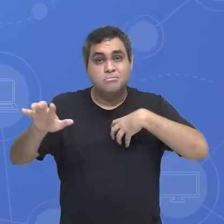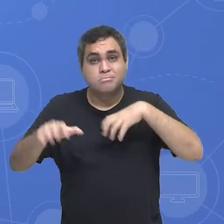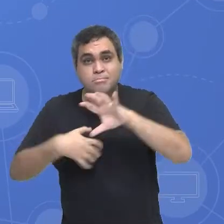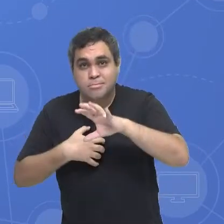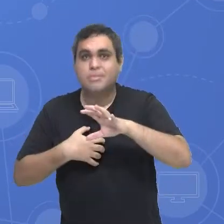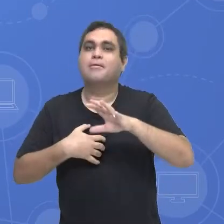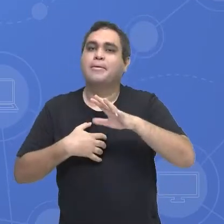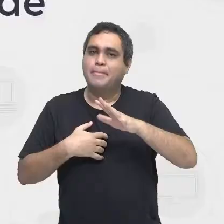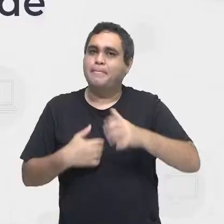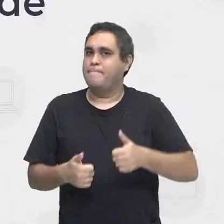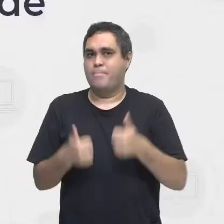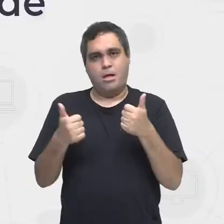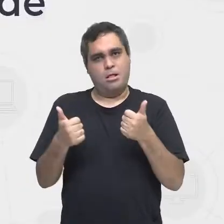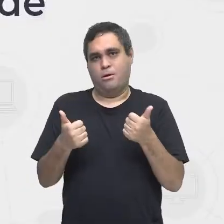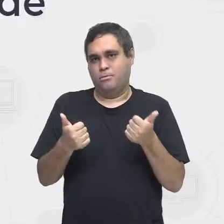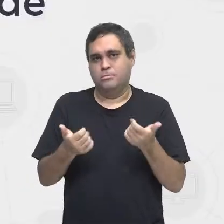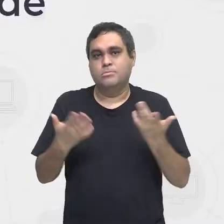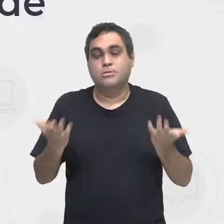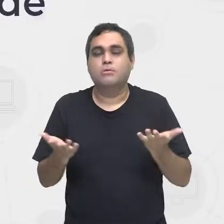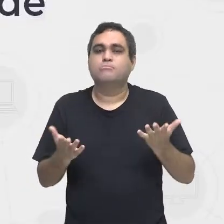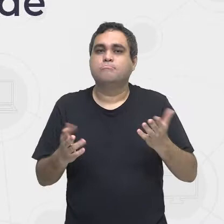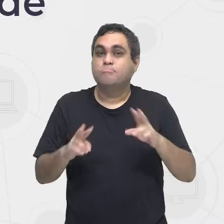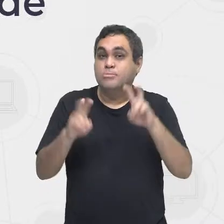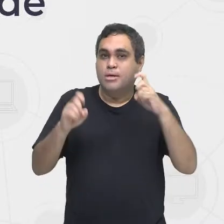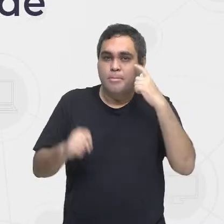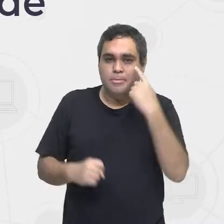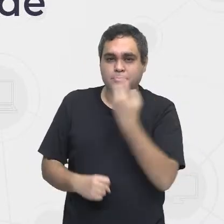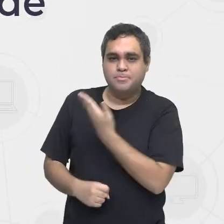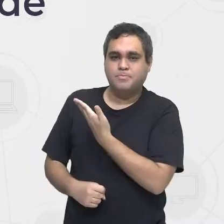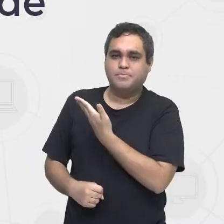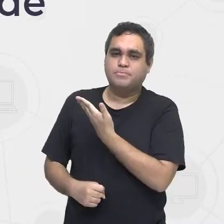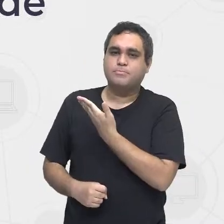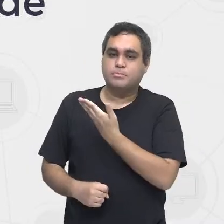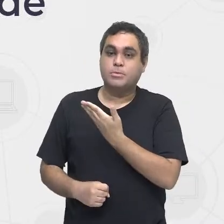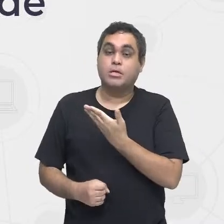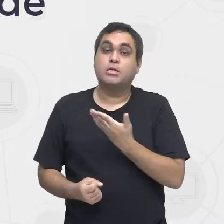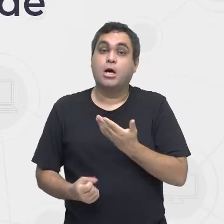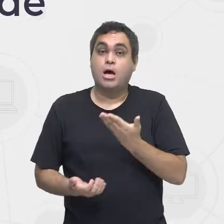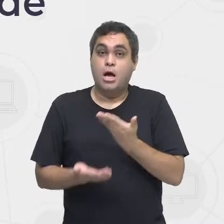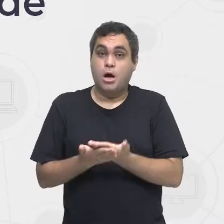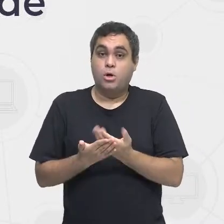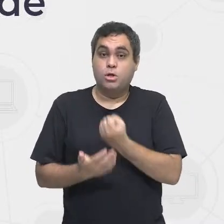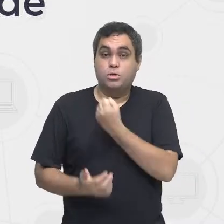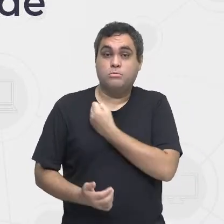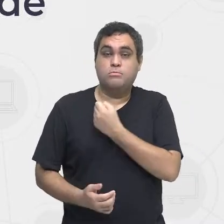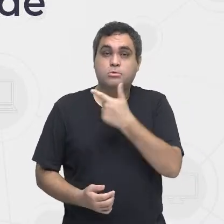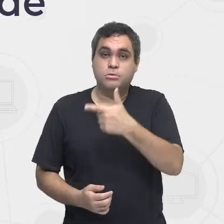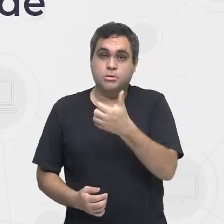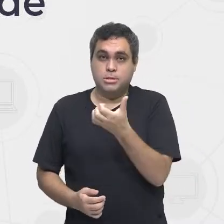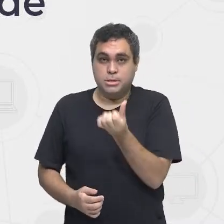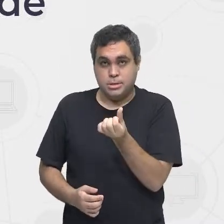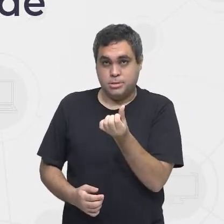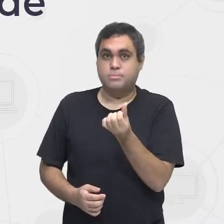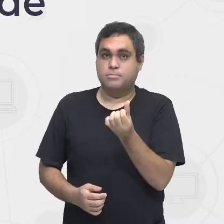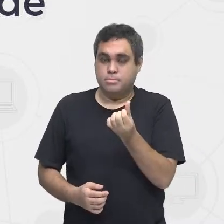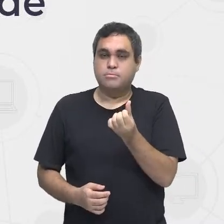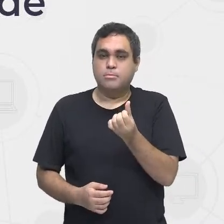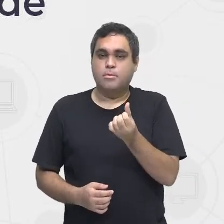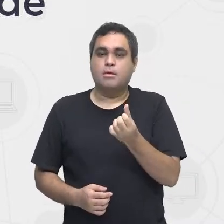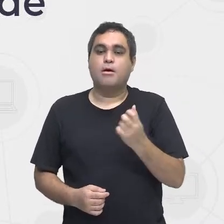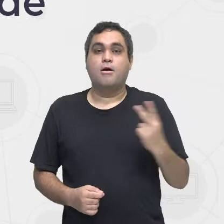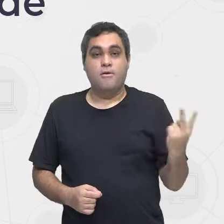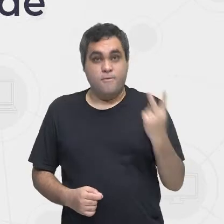trabalhar hoje na nossa aula, olha só que tema bacana, nós vamos trabalhar na aula 216 de filosofia,